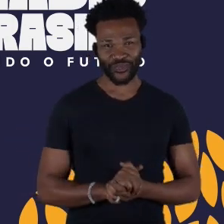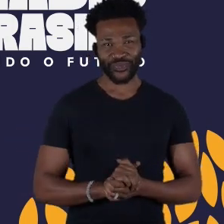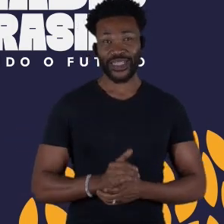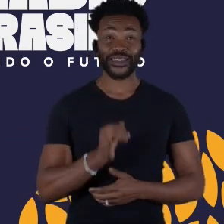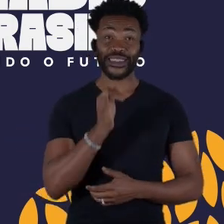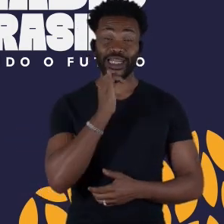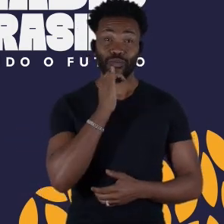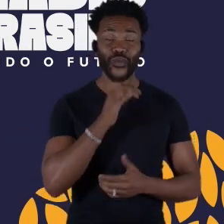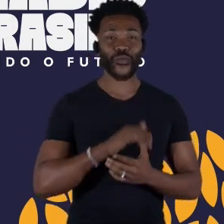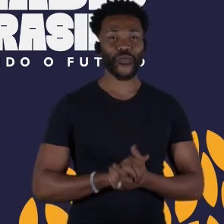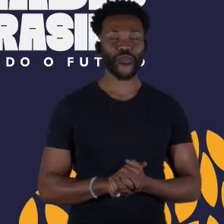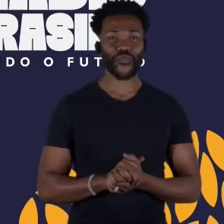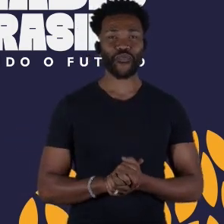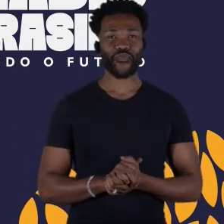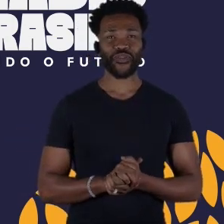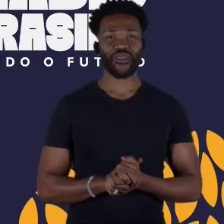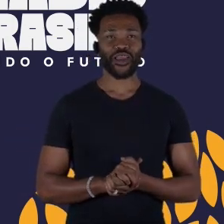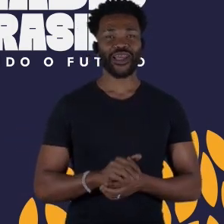Por exemplo,